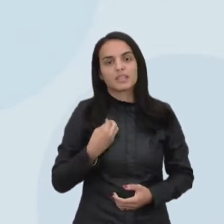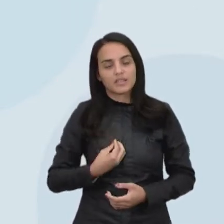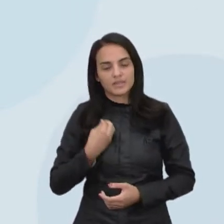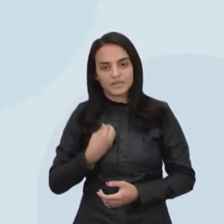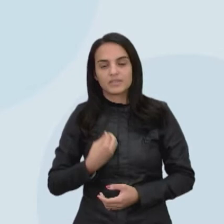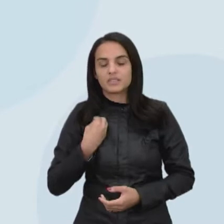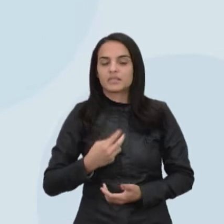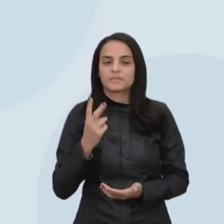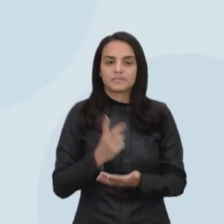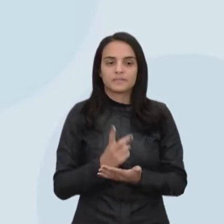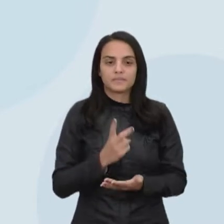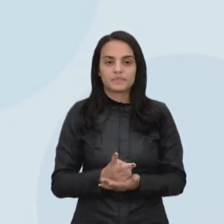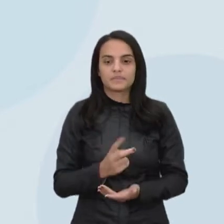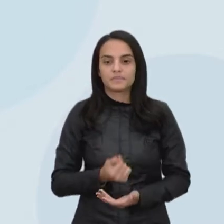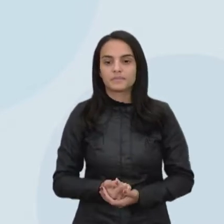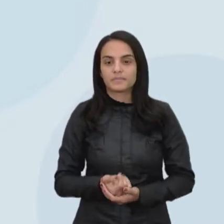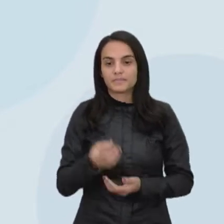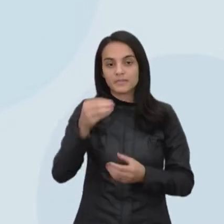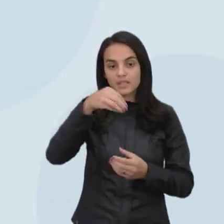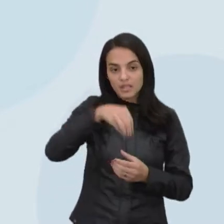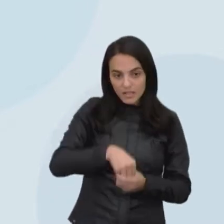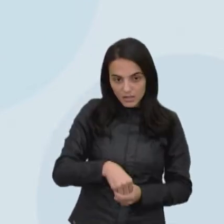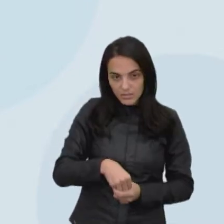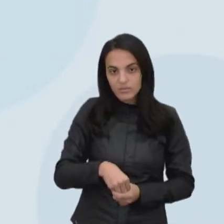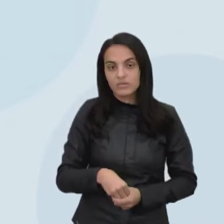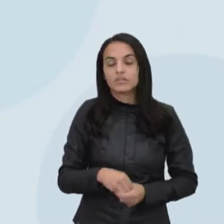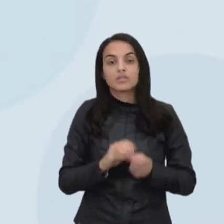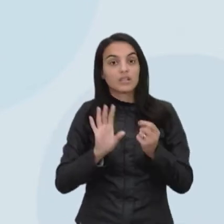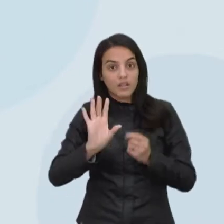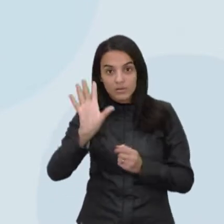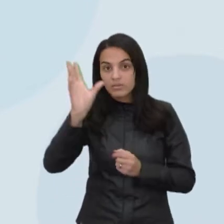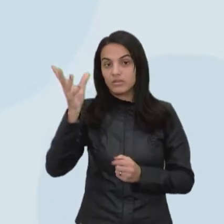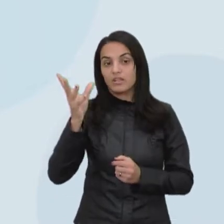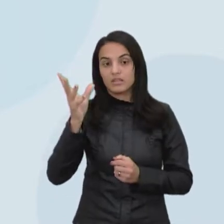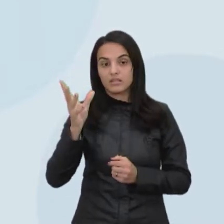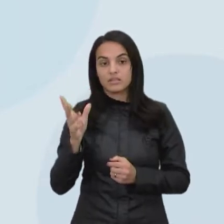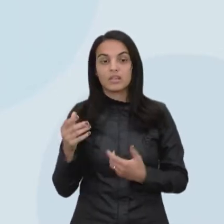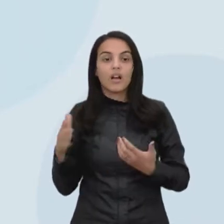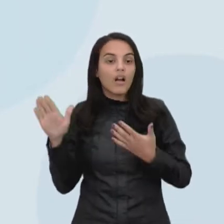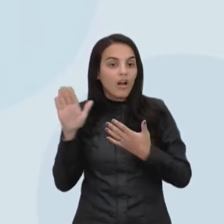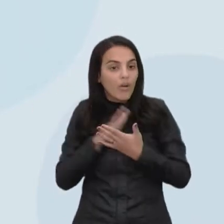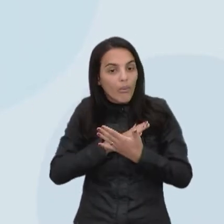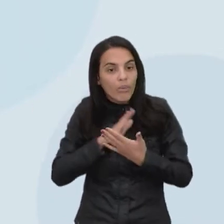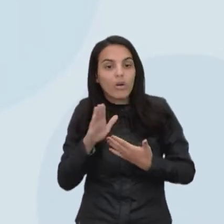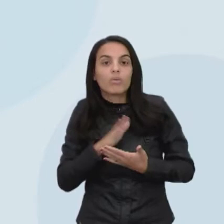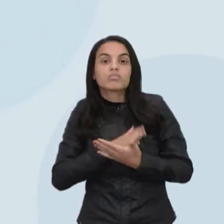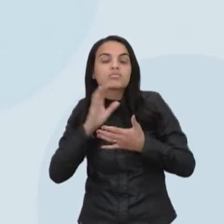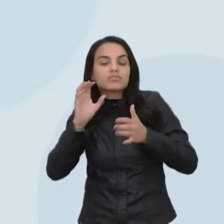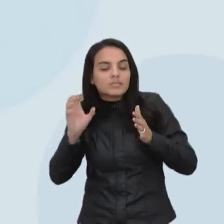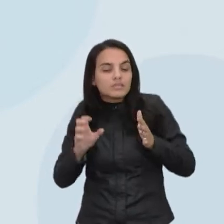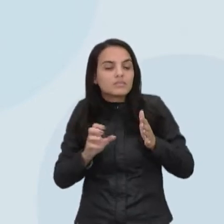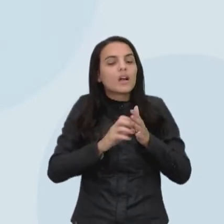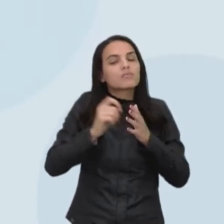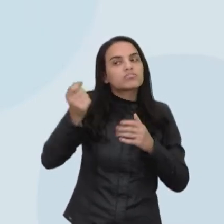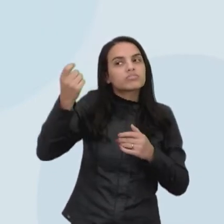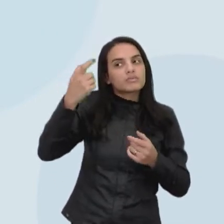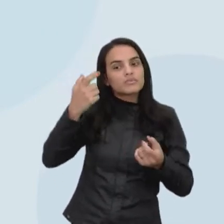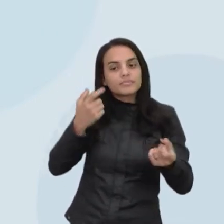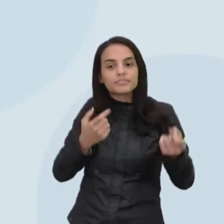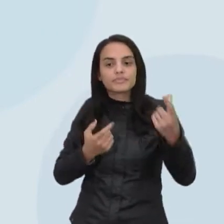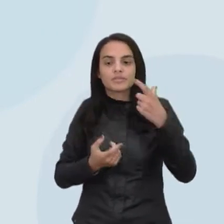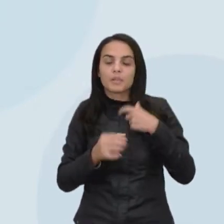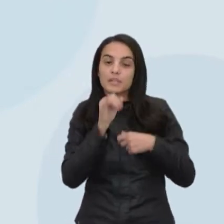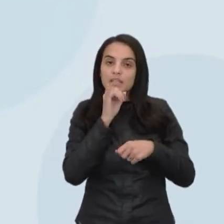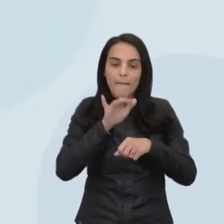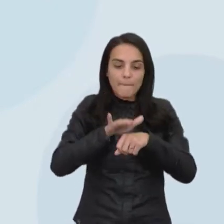forma contínua. Dentro, então, da exposição aguda, eu vou ter alguns efeitos, né? Como, por exemplo, a irritação